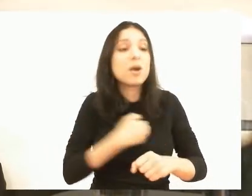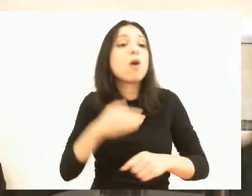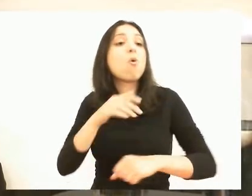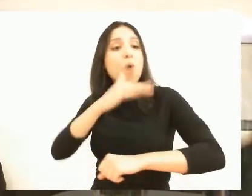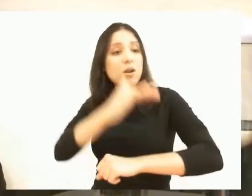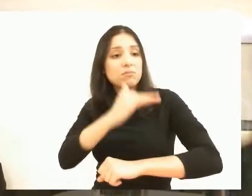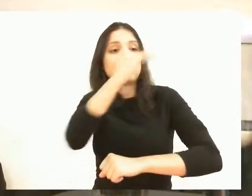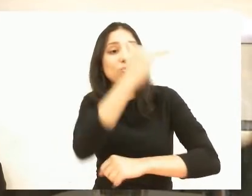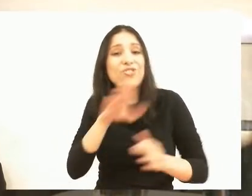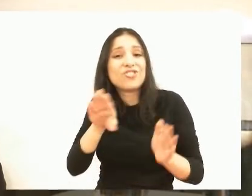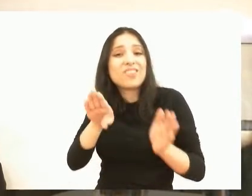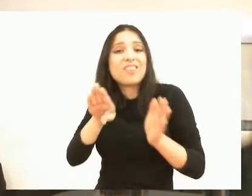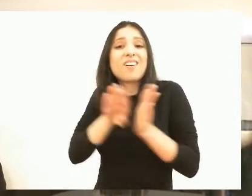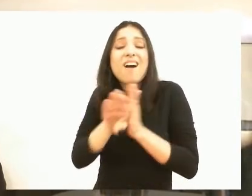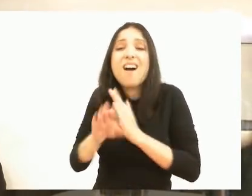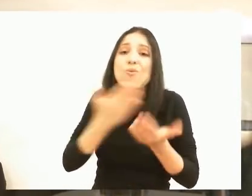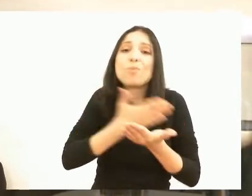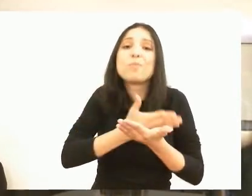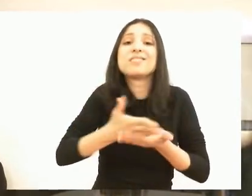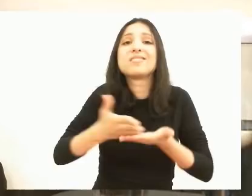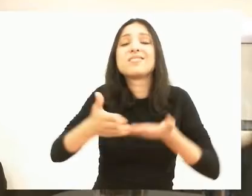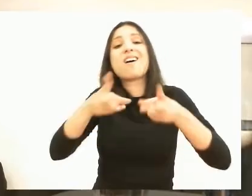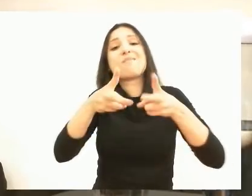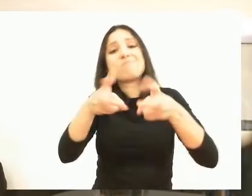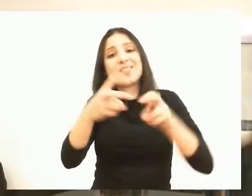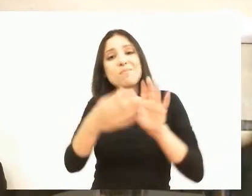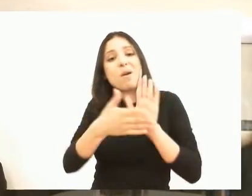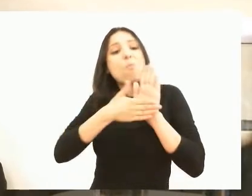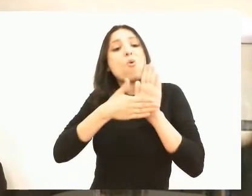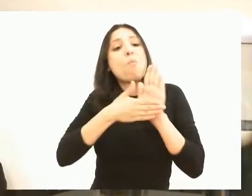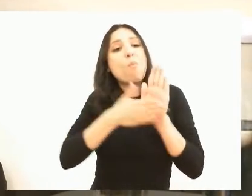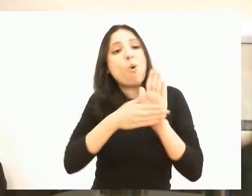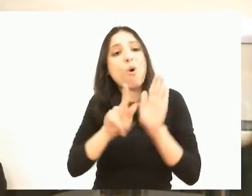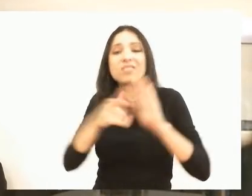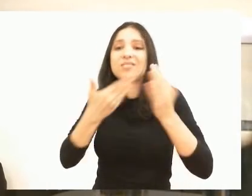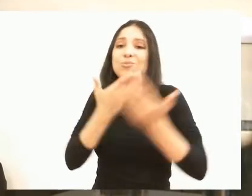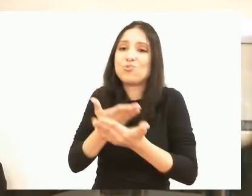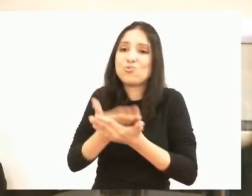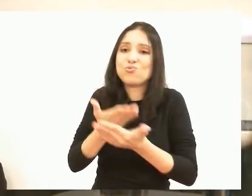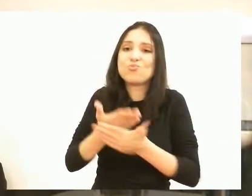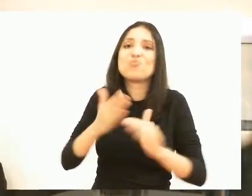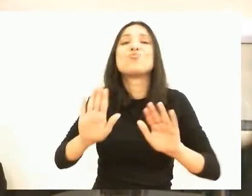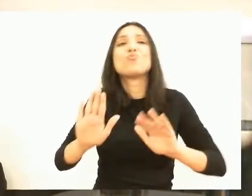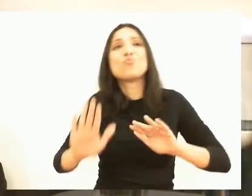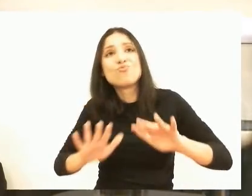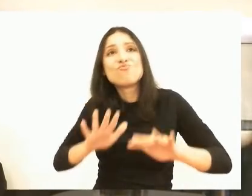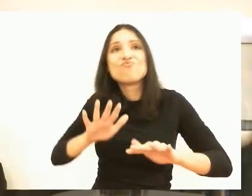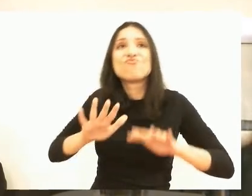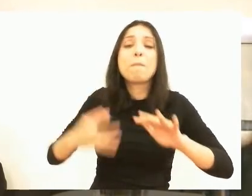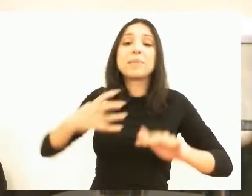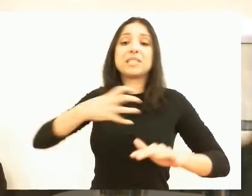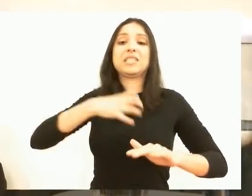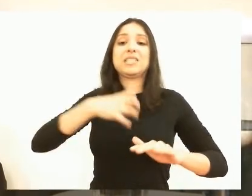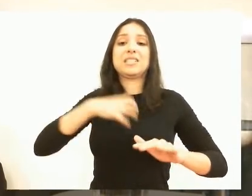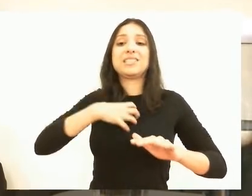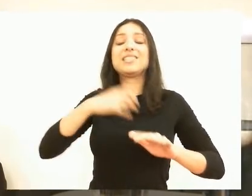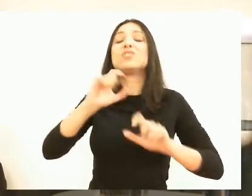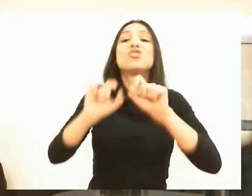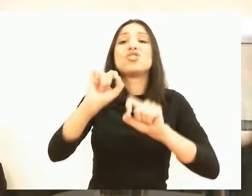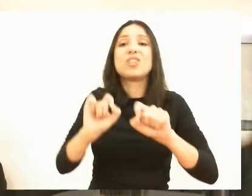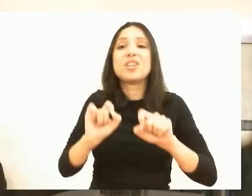entrar na proposta e se desbloquear para uma improvisação e eu via que a criança já tinha outro